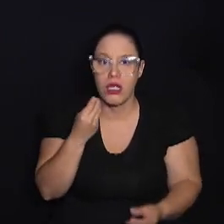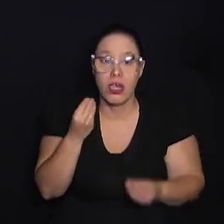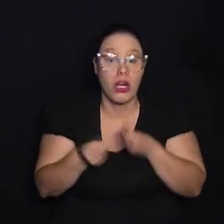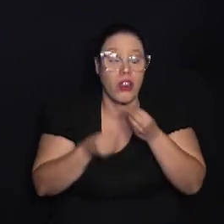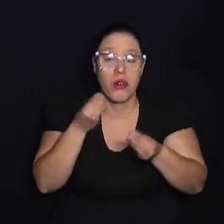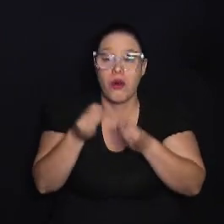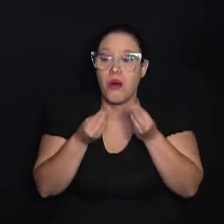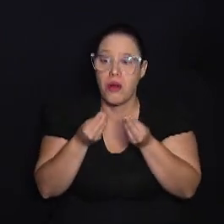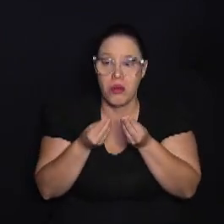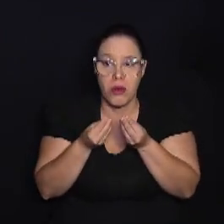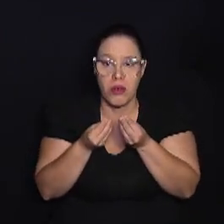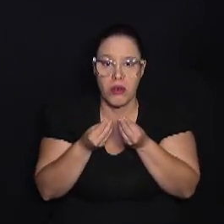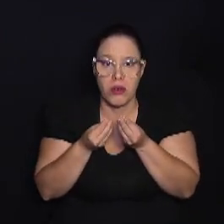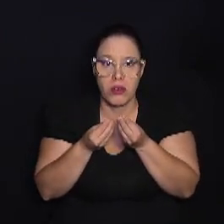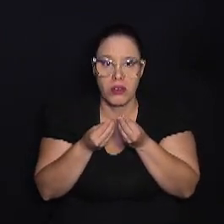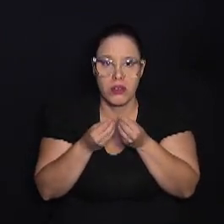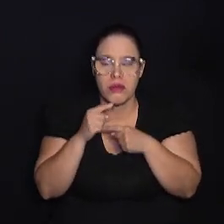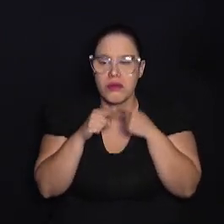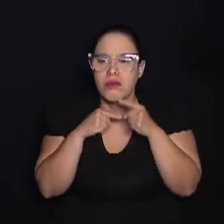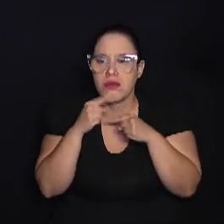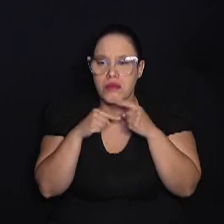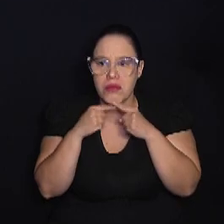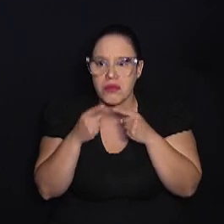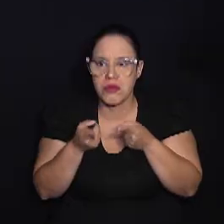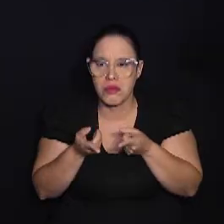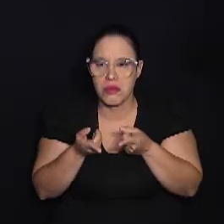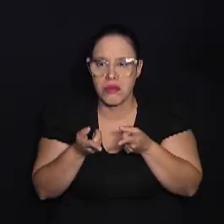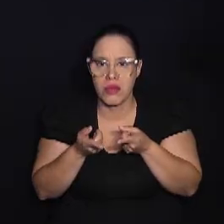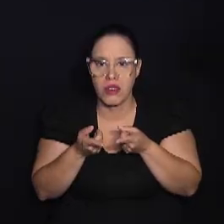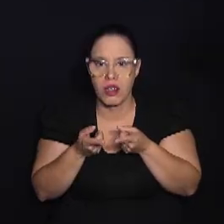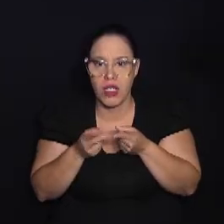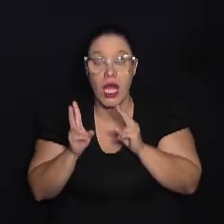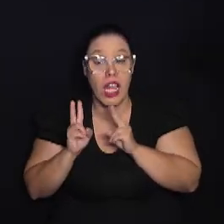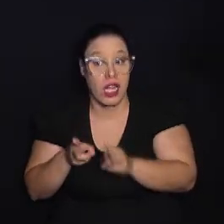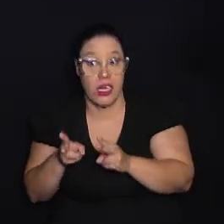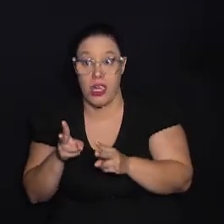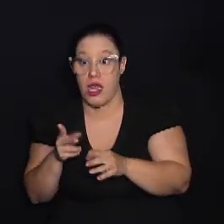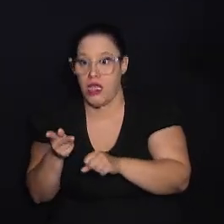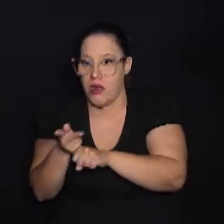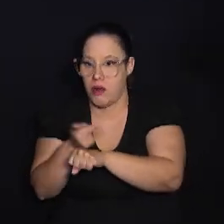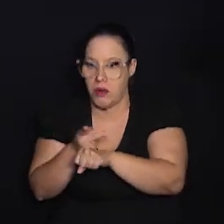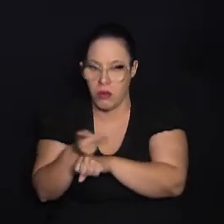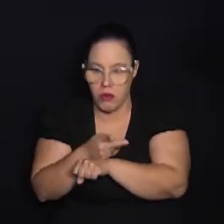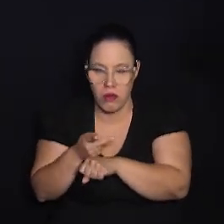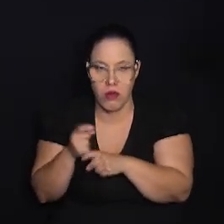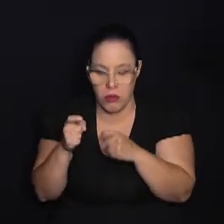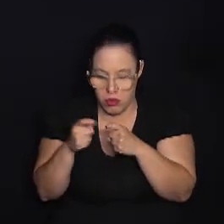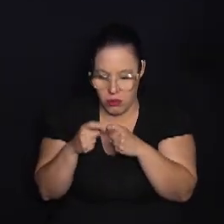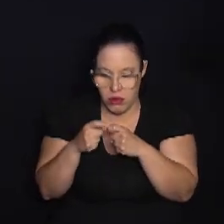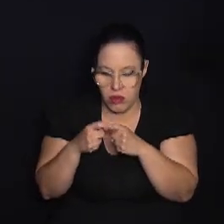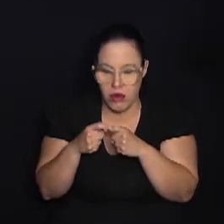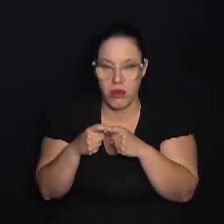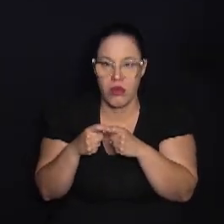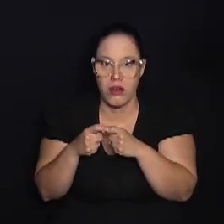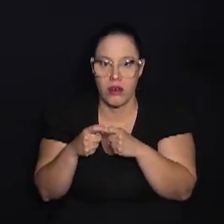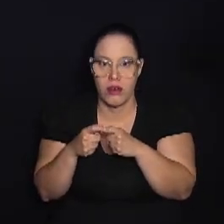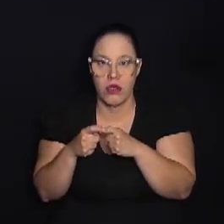pode tirar essa dúvida? É você procurar por exemplo, eu falei, o ideal é você